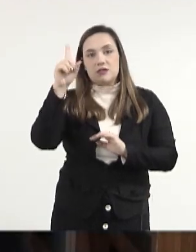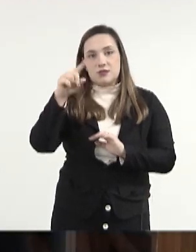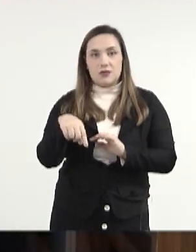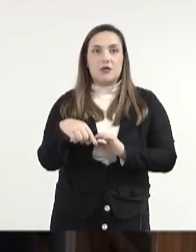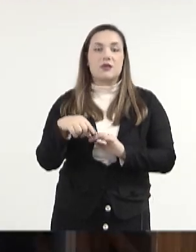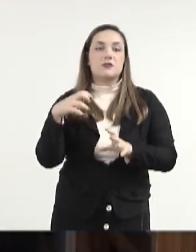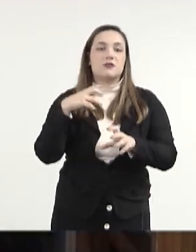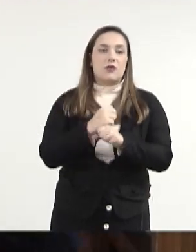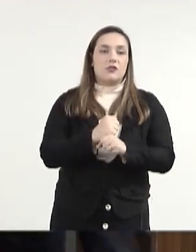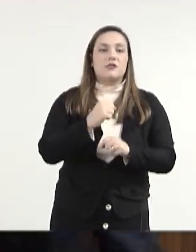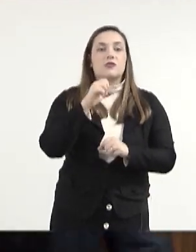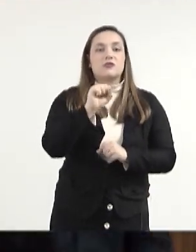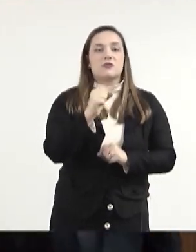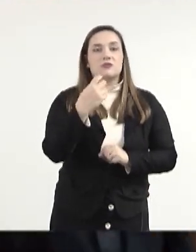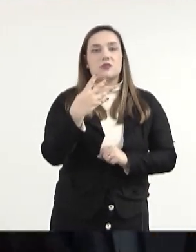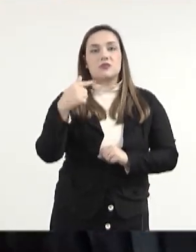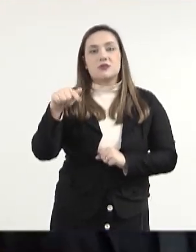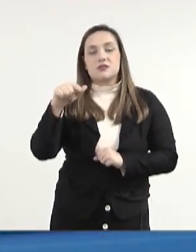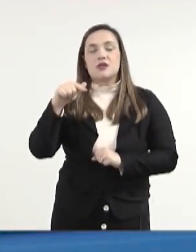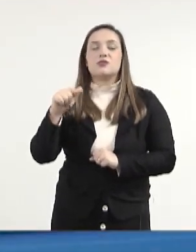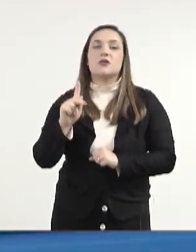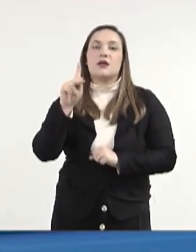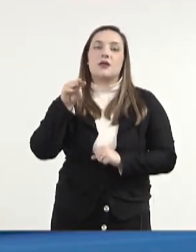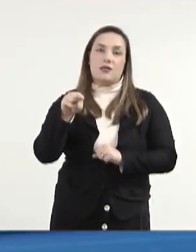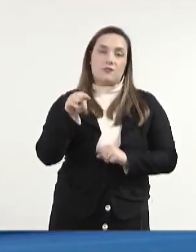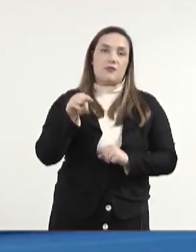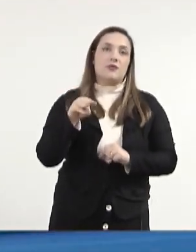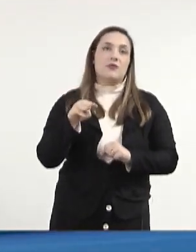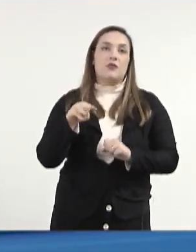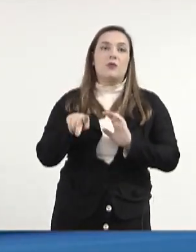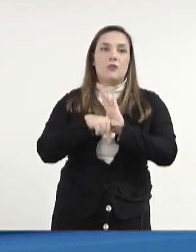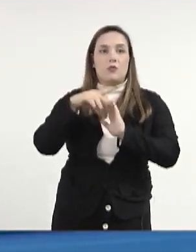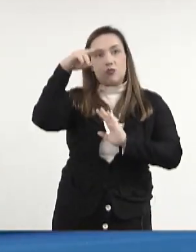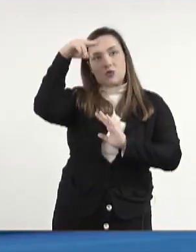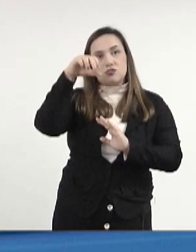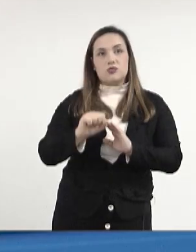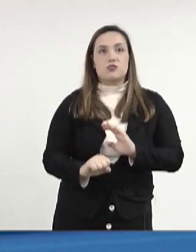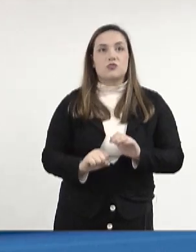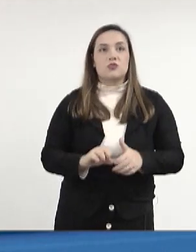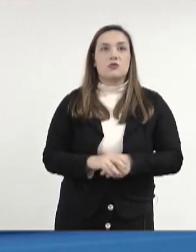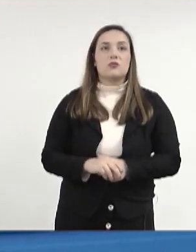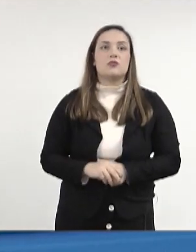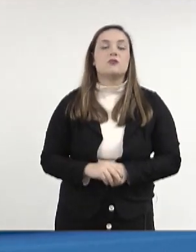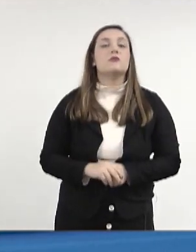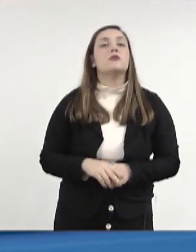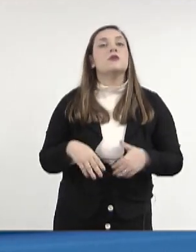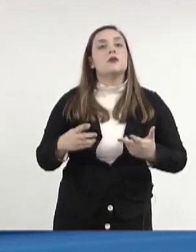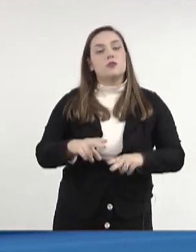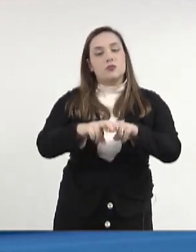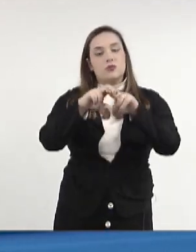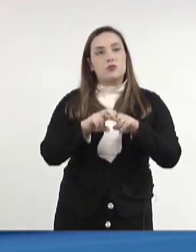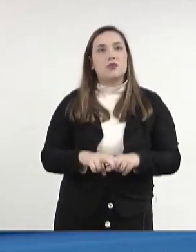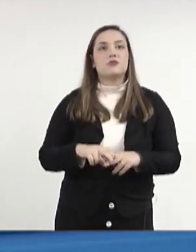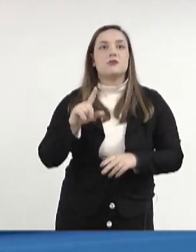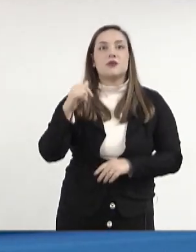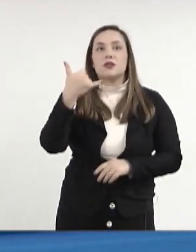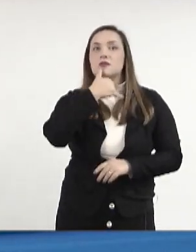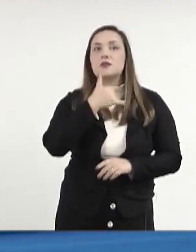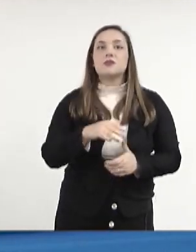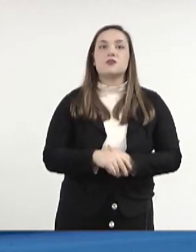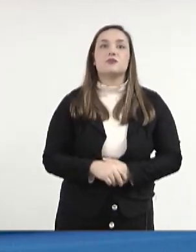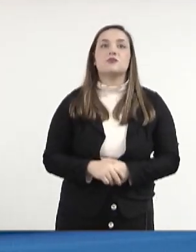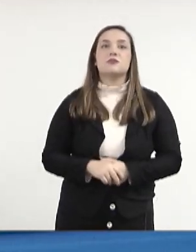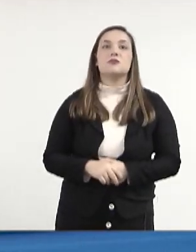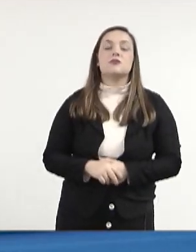847 quilômetros que corta o Mato Grosso do Sul de norte a sul ou de sul a norte. Portanto, é lamentável